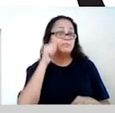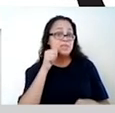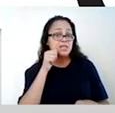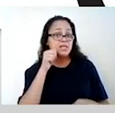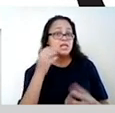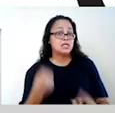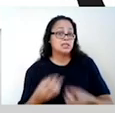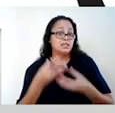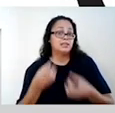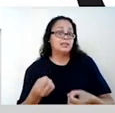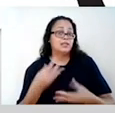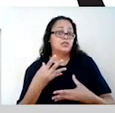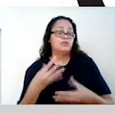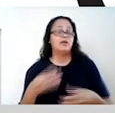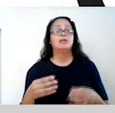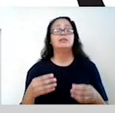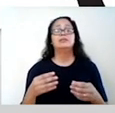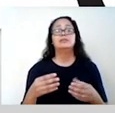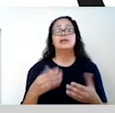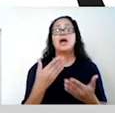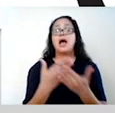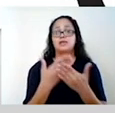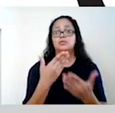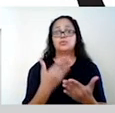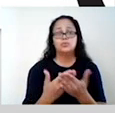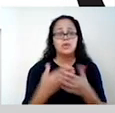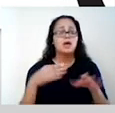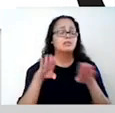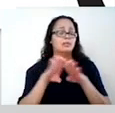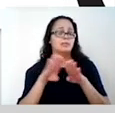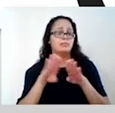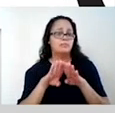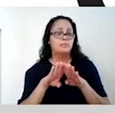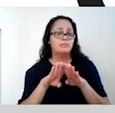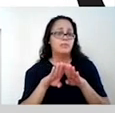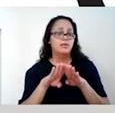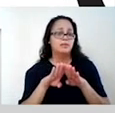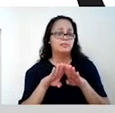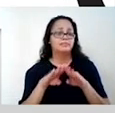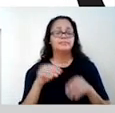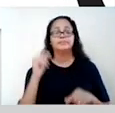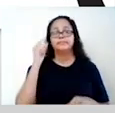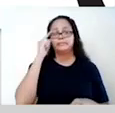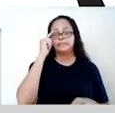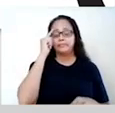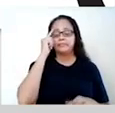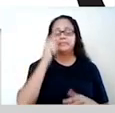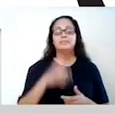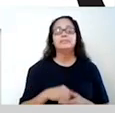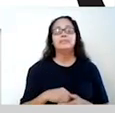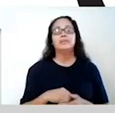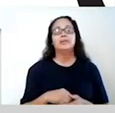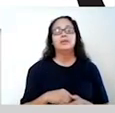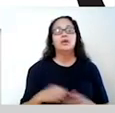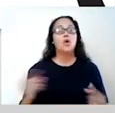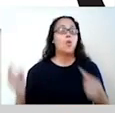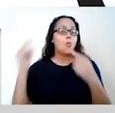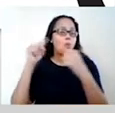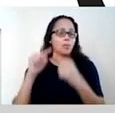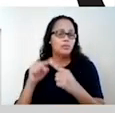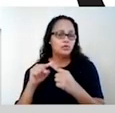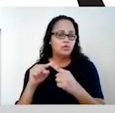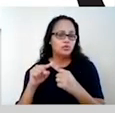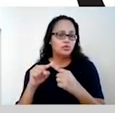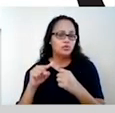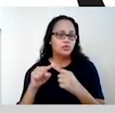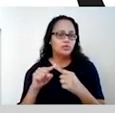incentivadas a estudar também, né? Como que isso não foi refletido na sociedade dela e no mundo como um todo. Então, o objetivo dos textos de opinião